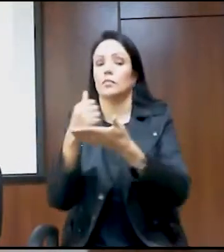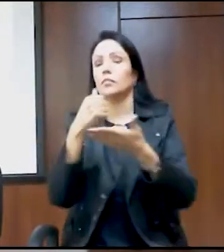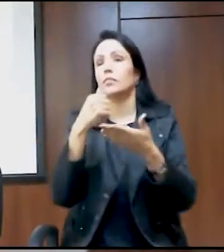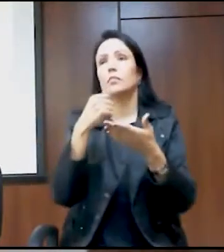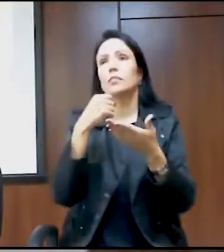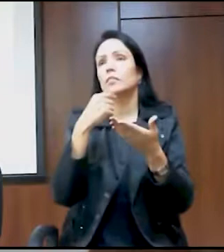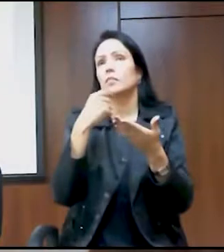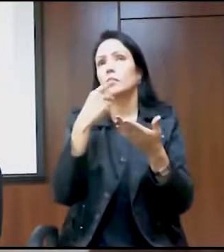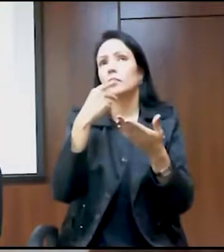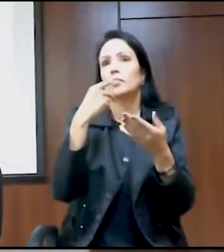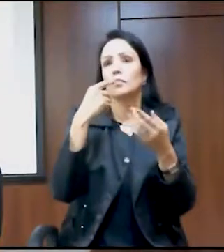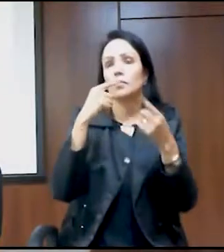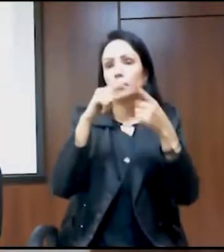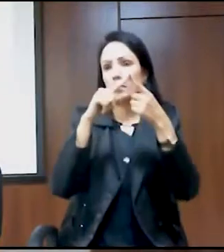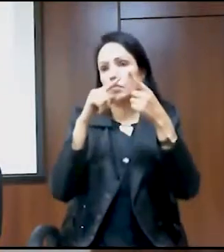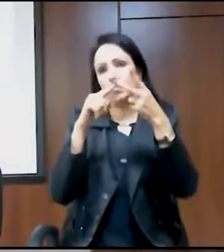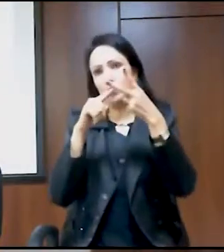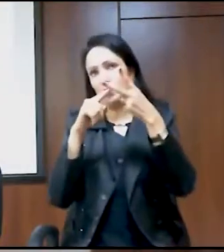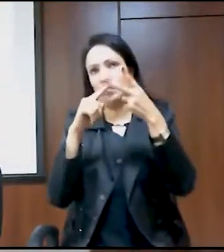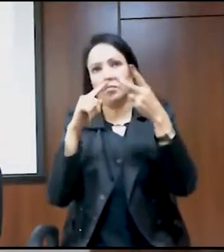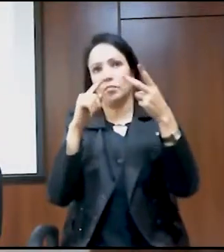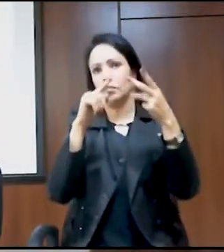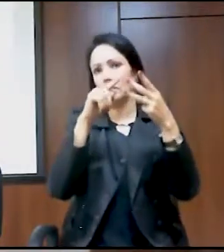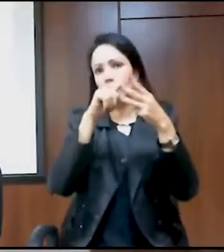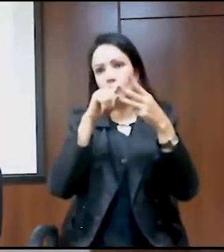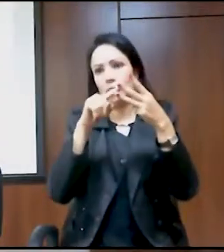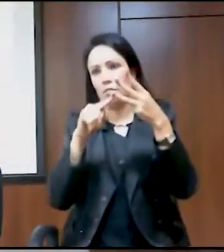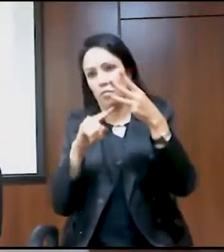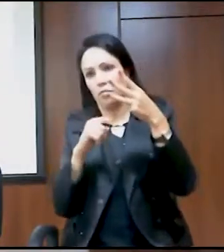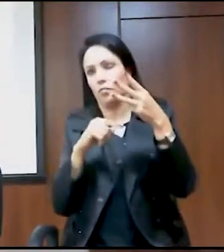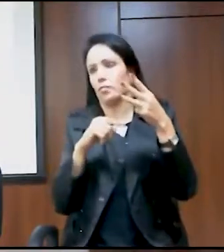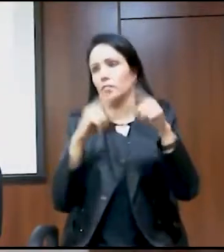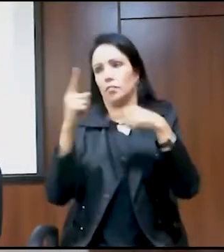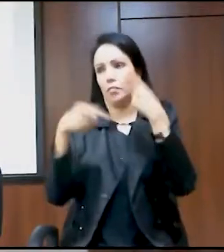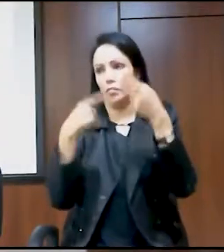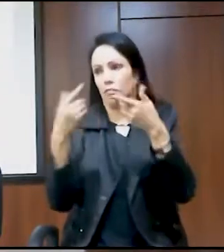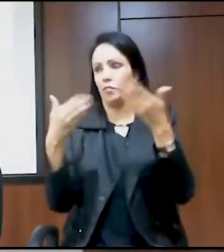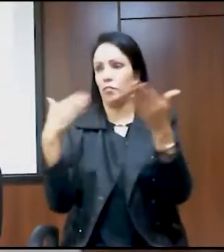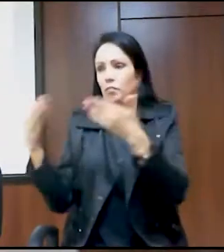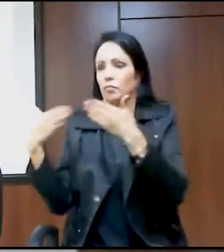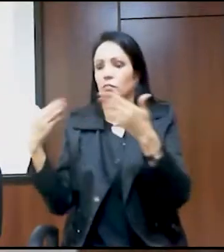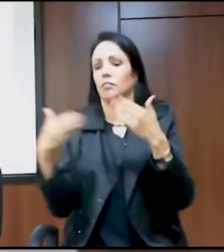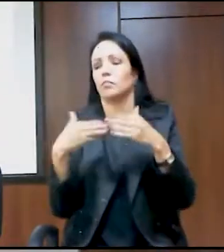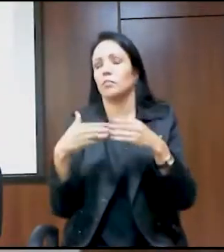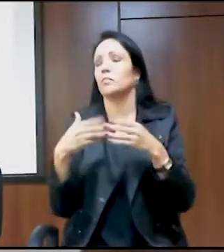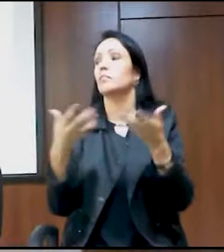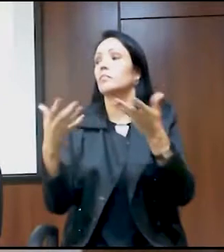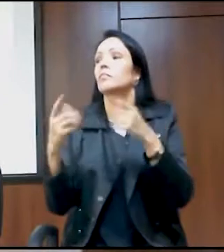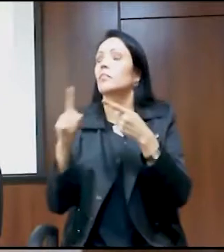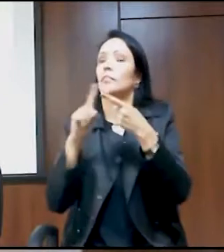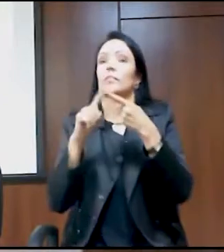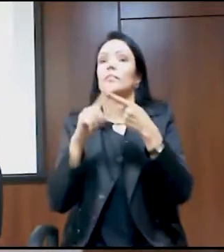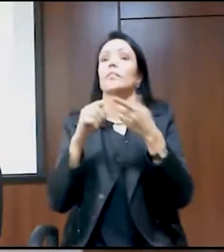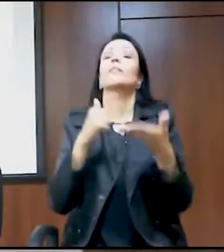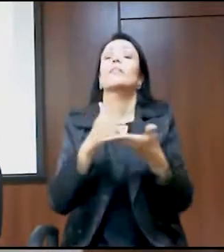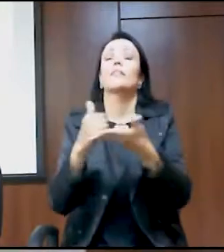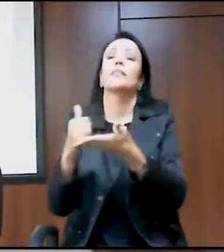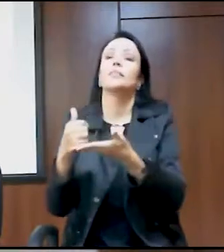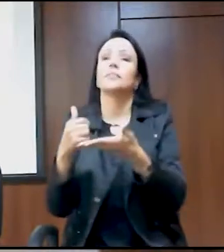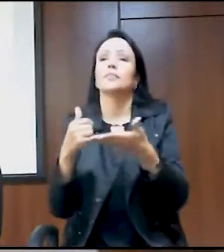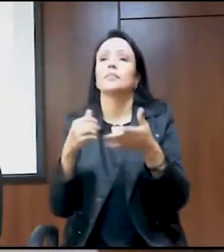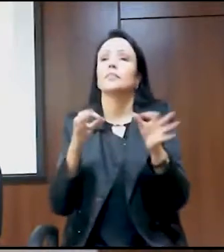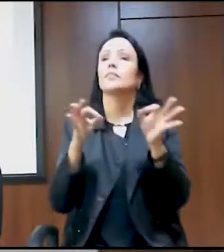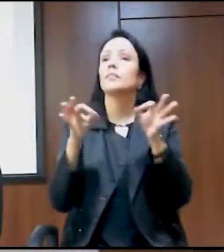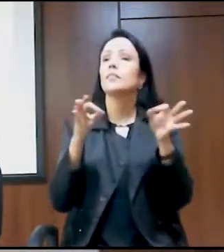para a gente conversar aqui e depois abrir para o dito e para o nosso debate. Eu queria primeiro trazer algumas